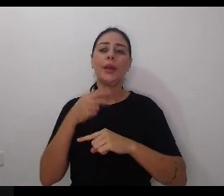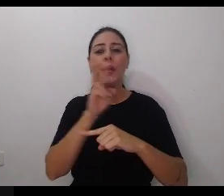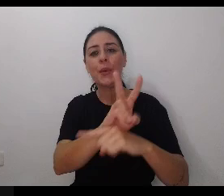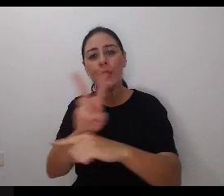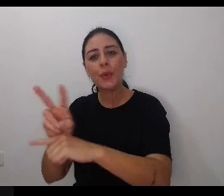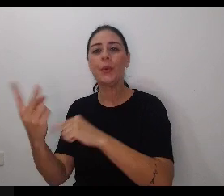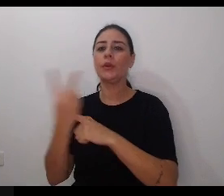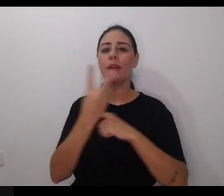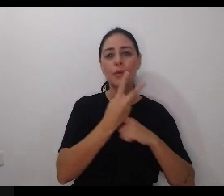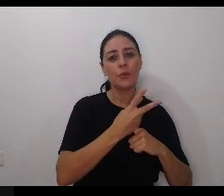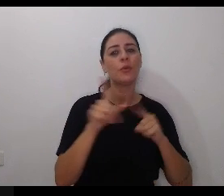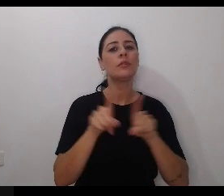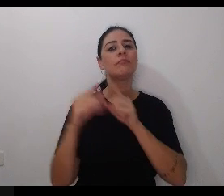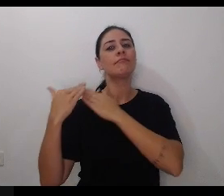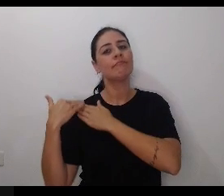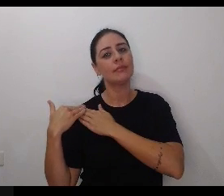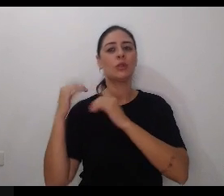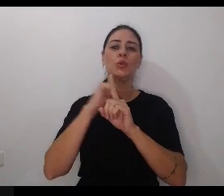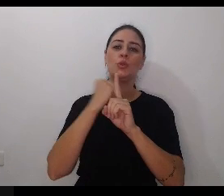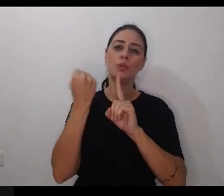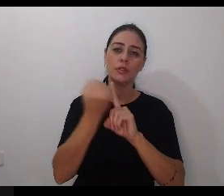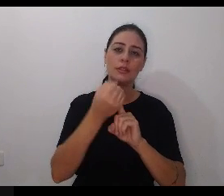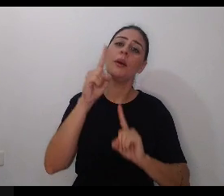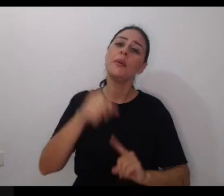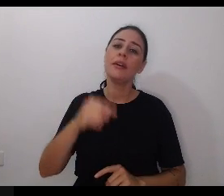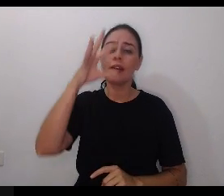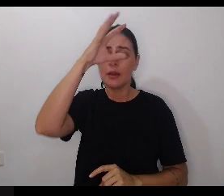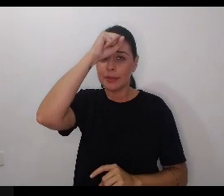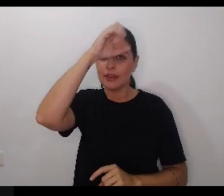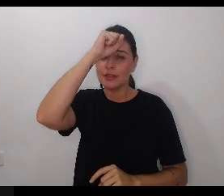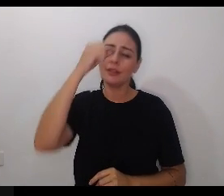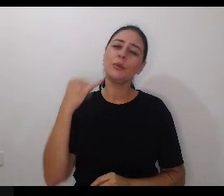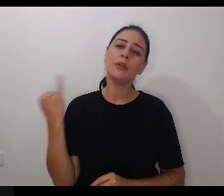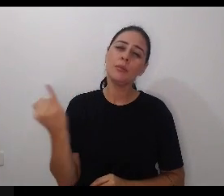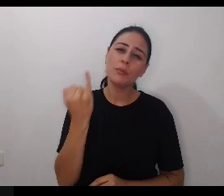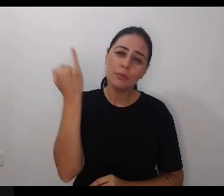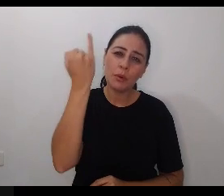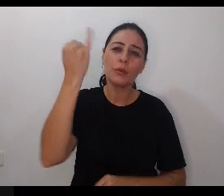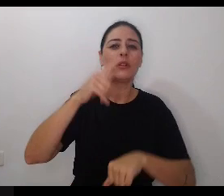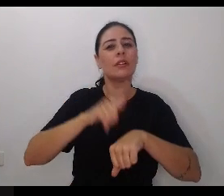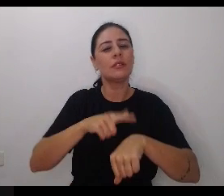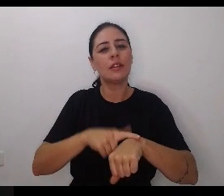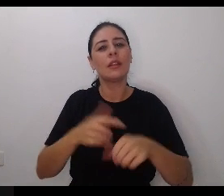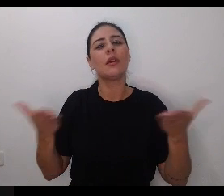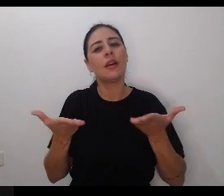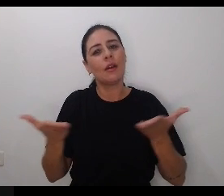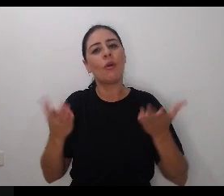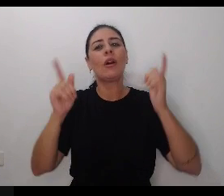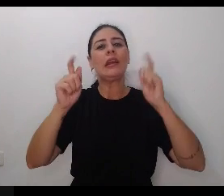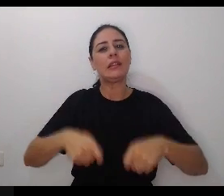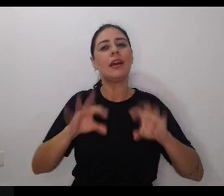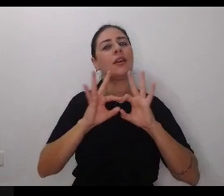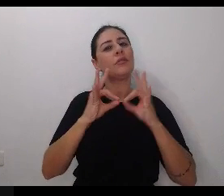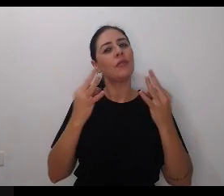na vida, né? E o sofrimento faz parte, mas a gente pode enfrentar, se ajudar, né?